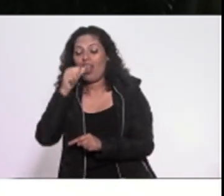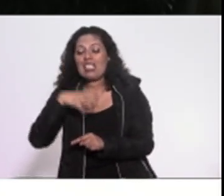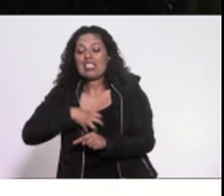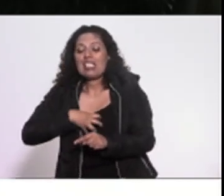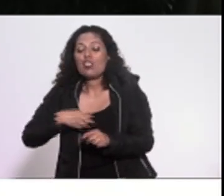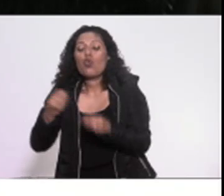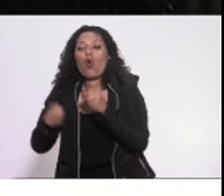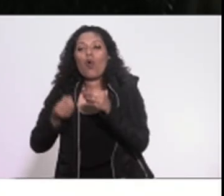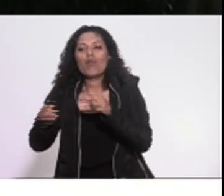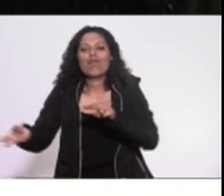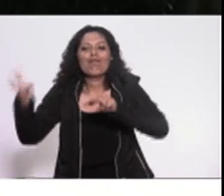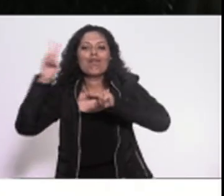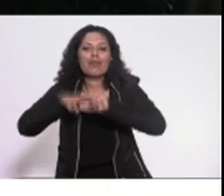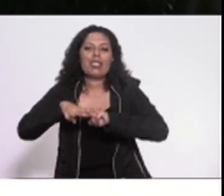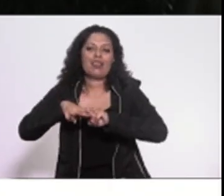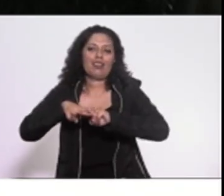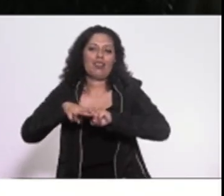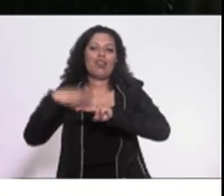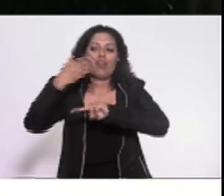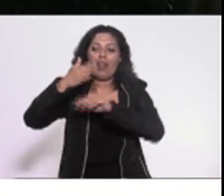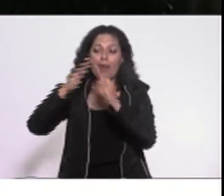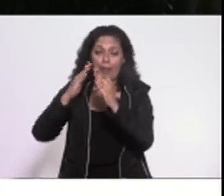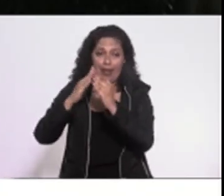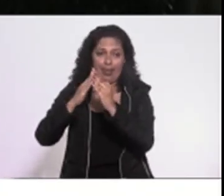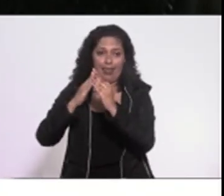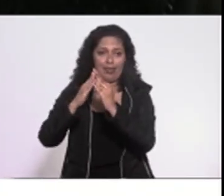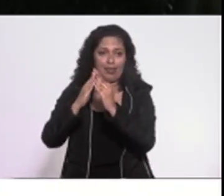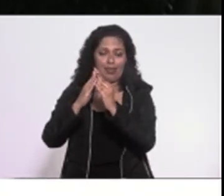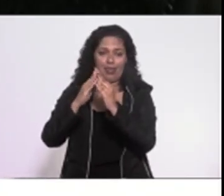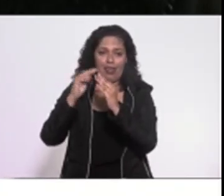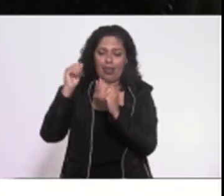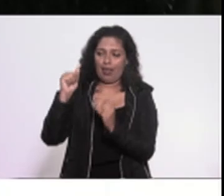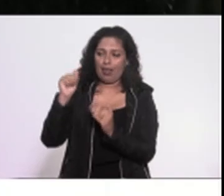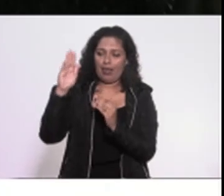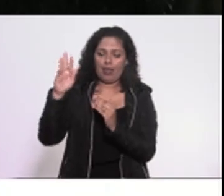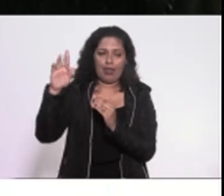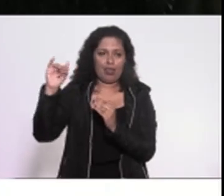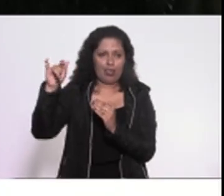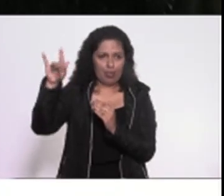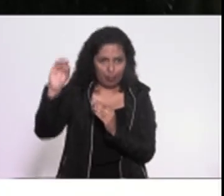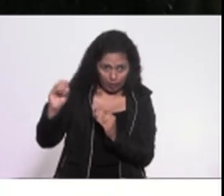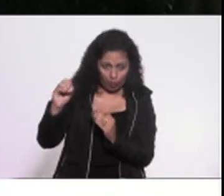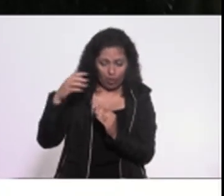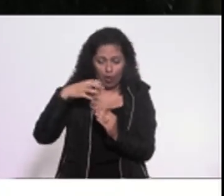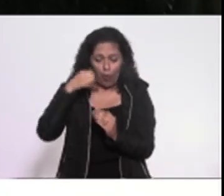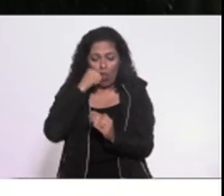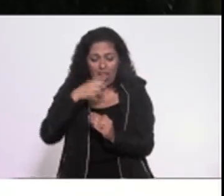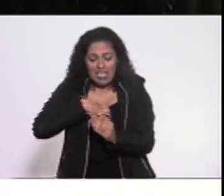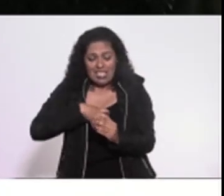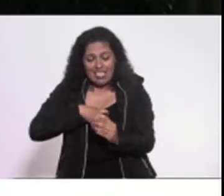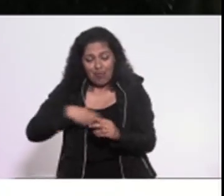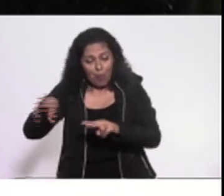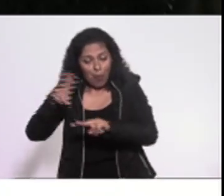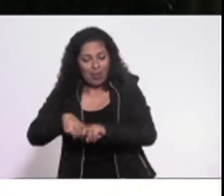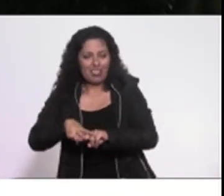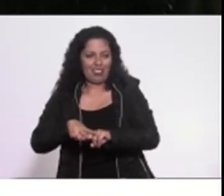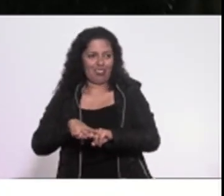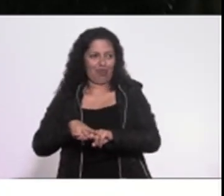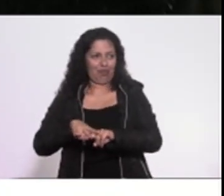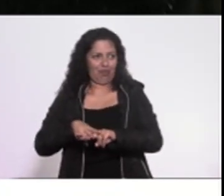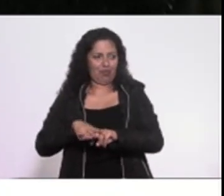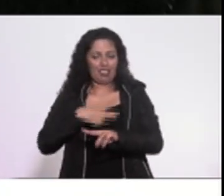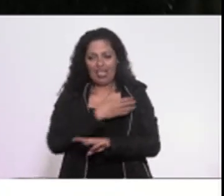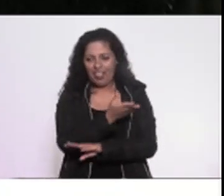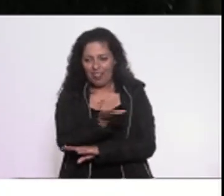na casa-abrigo. Essa é a verdade. Porque, em razão da segurança que elas necessitam, quando elas